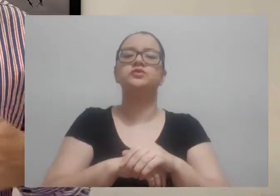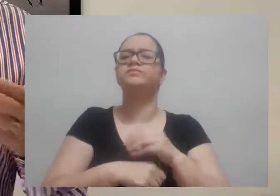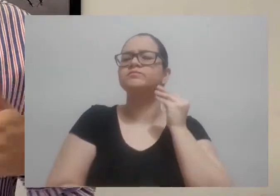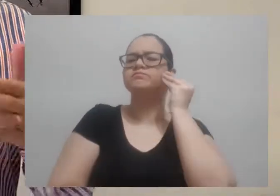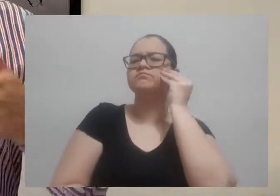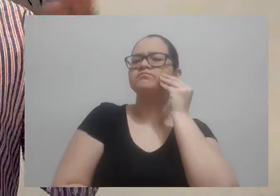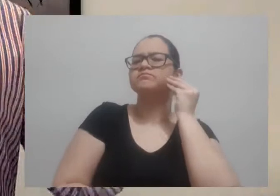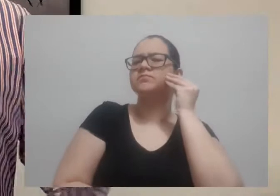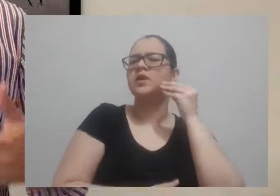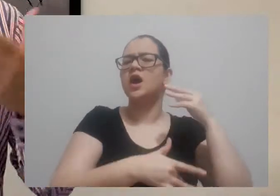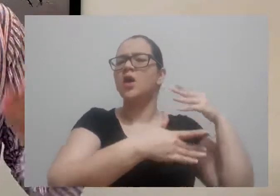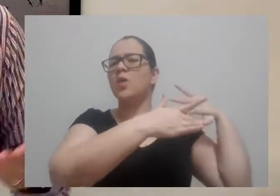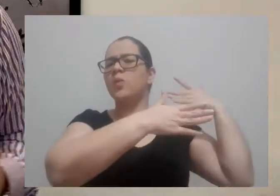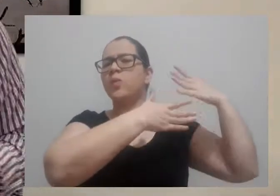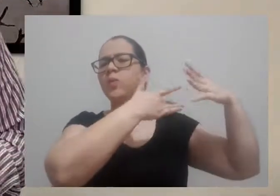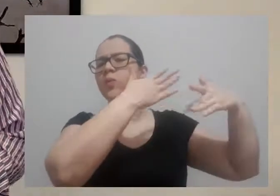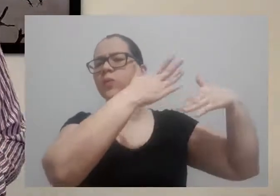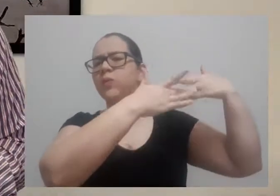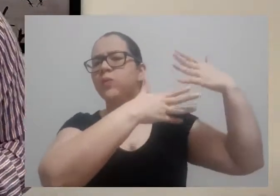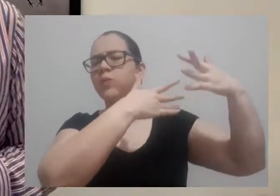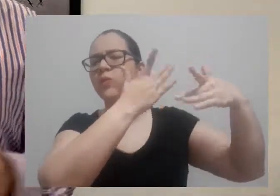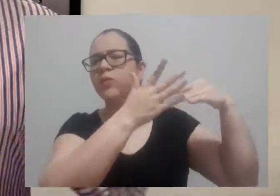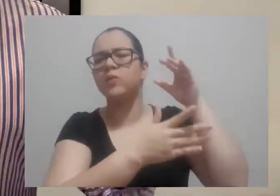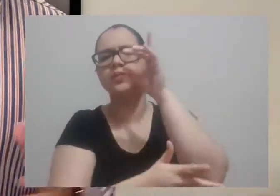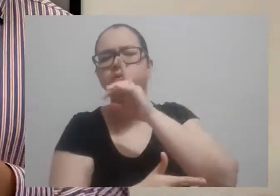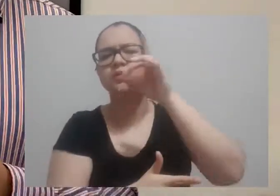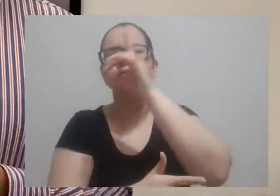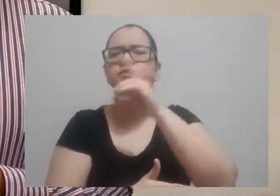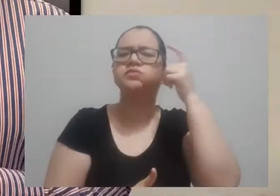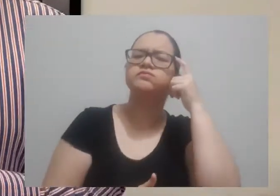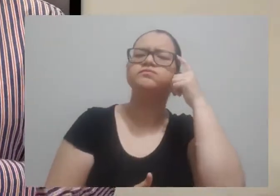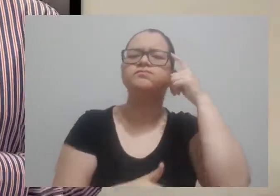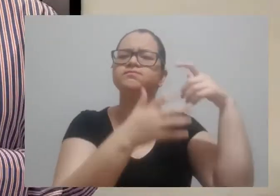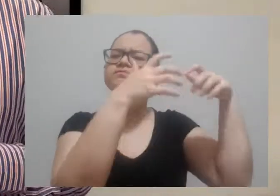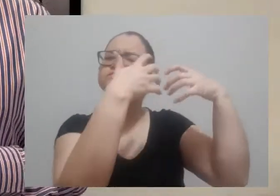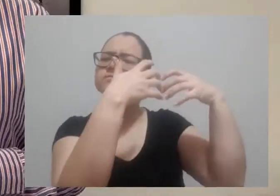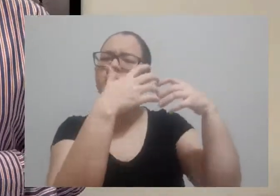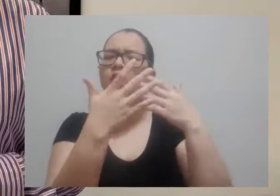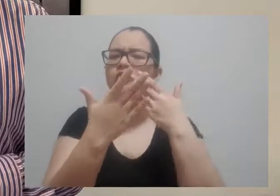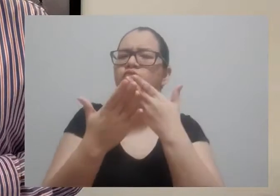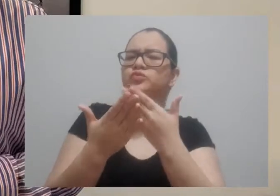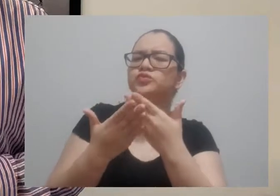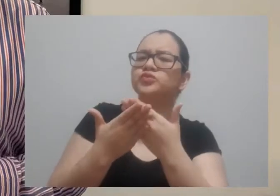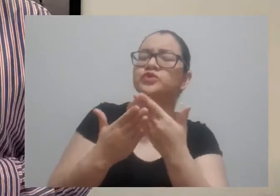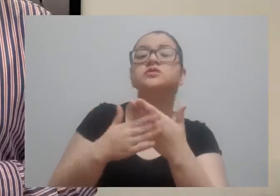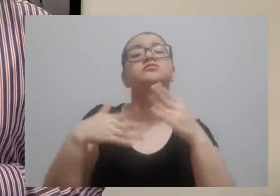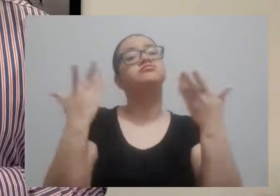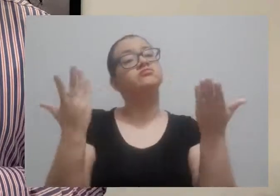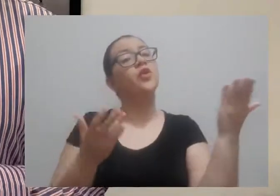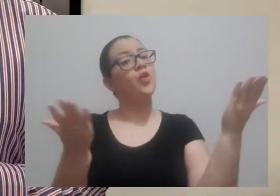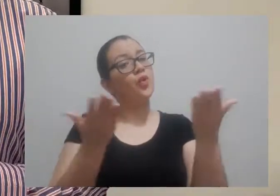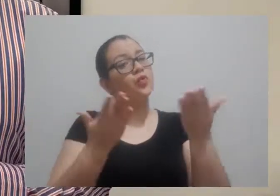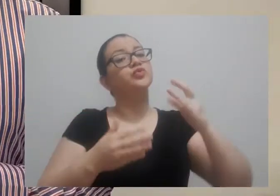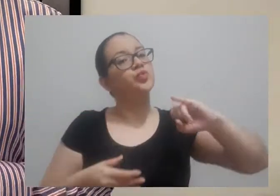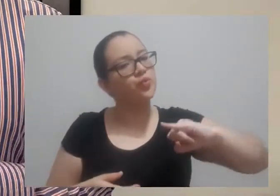de vários domingos, meditando, estudando, e hoje mais uma oportunidade, nós estamos